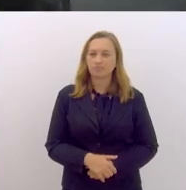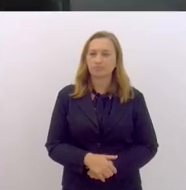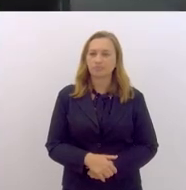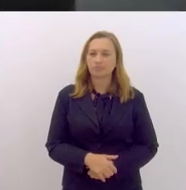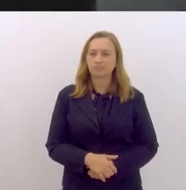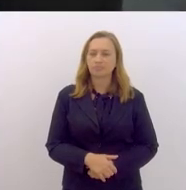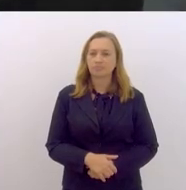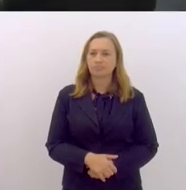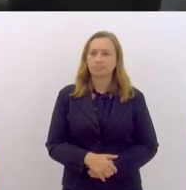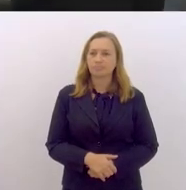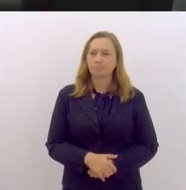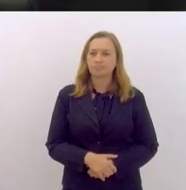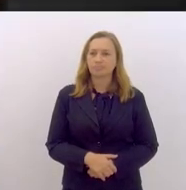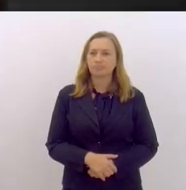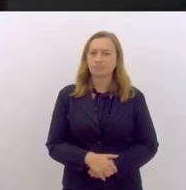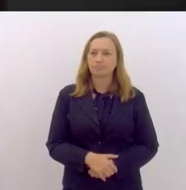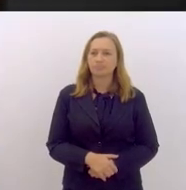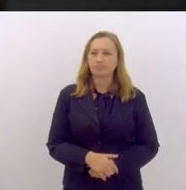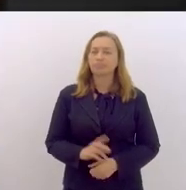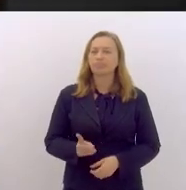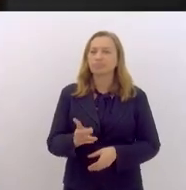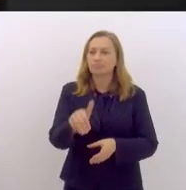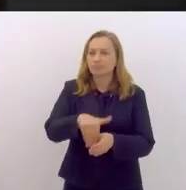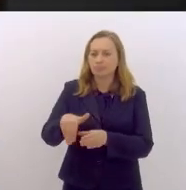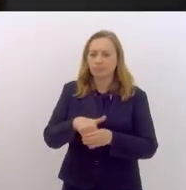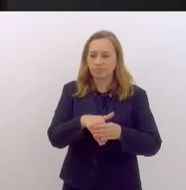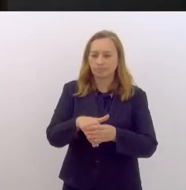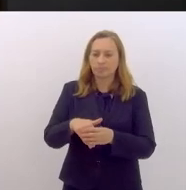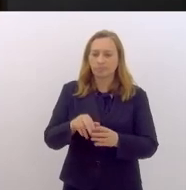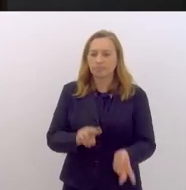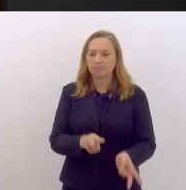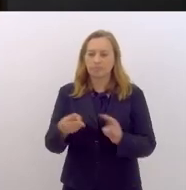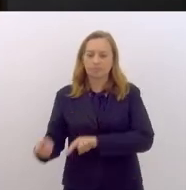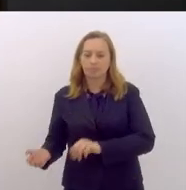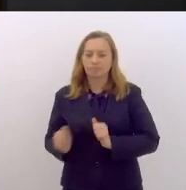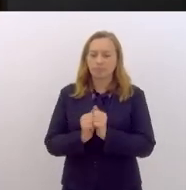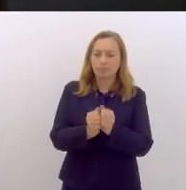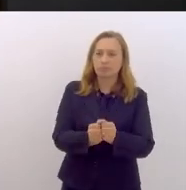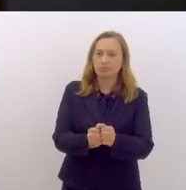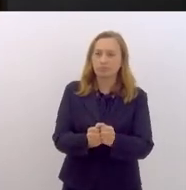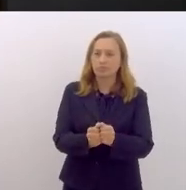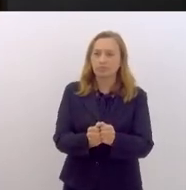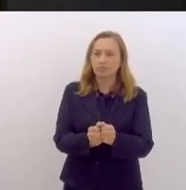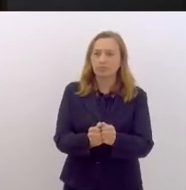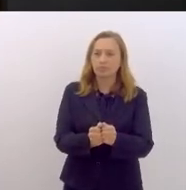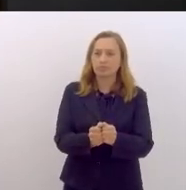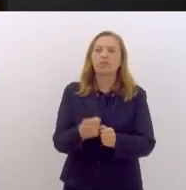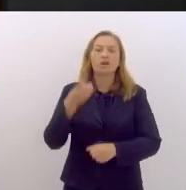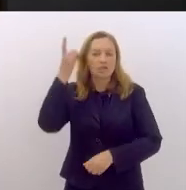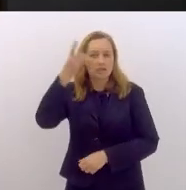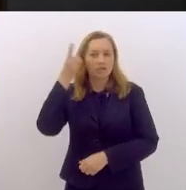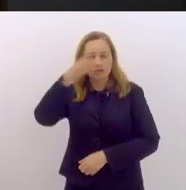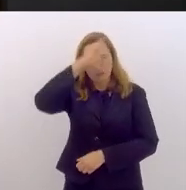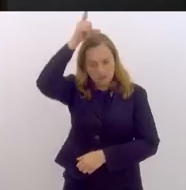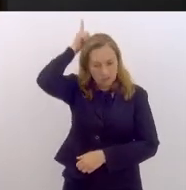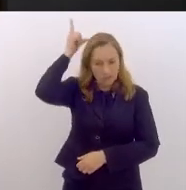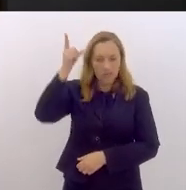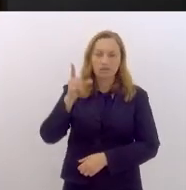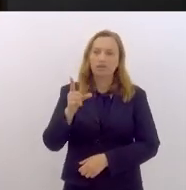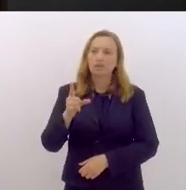nós estamos em continuação de votação, eu fiz um encaminhamento junto do deputado Luiz Paulo, que é